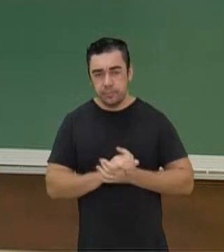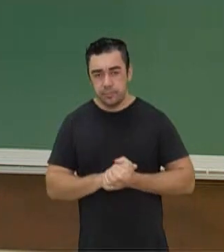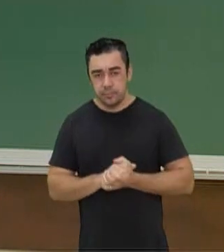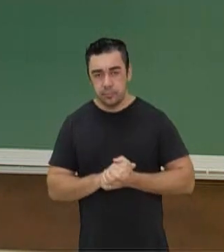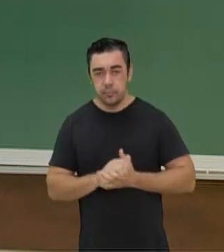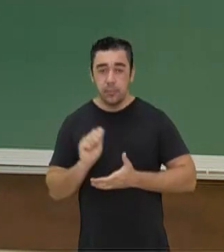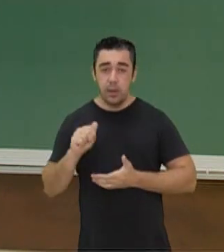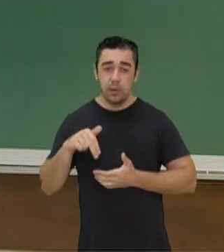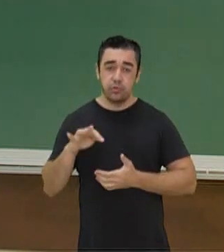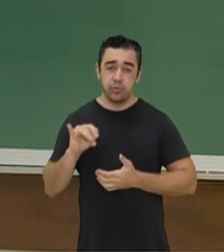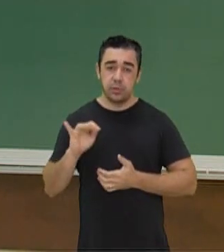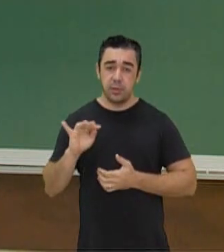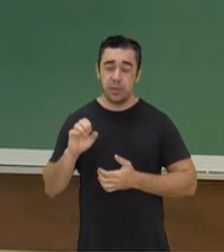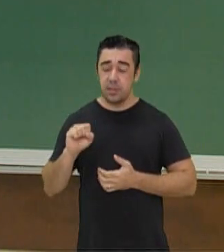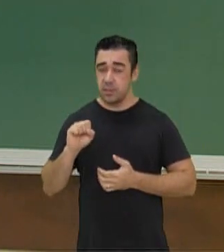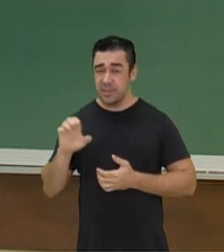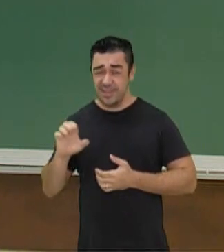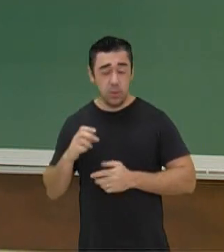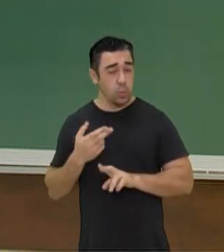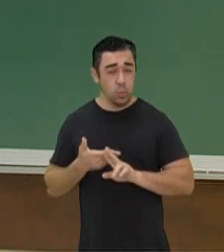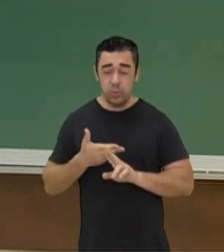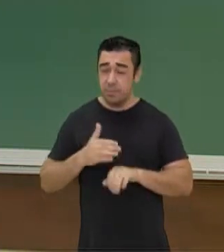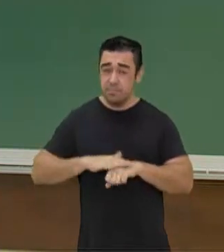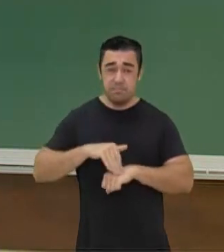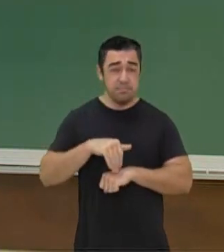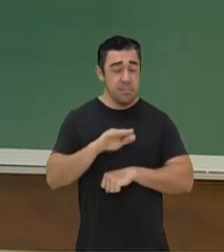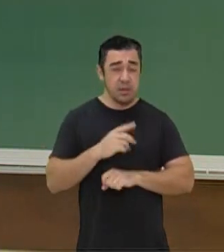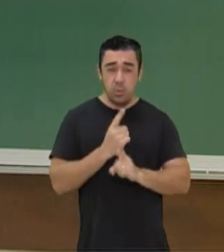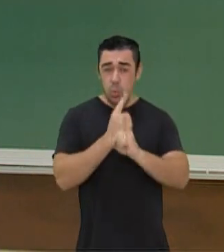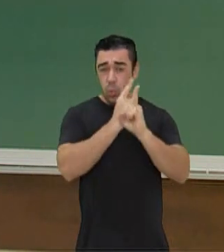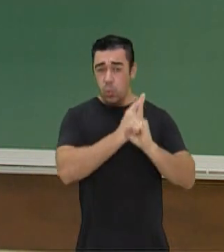e antítese, nossa, se encontra muito por aí, em